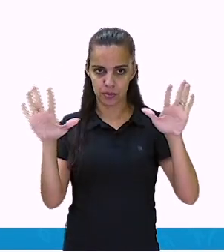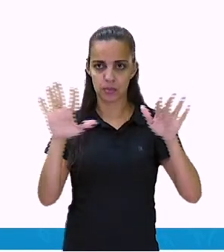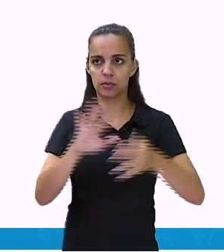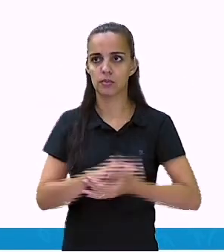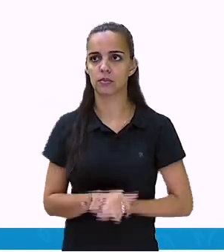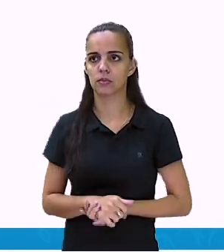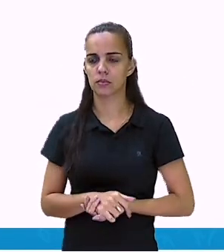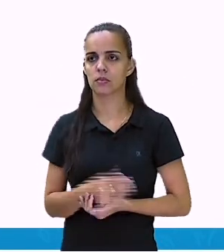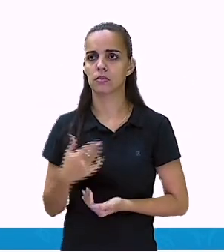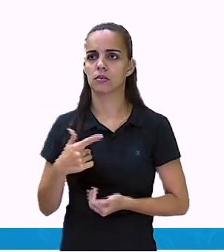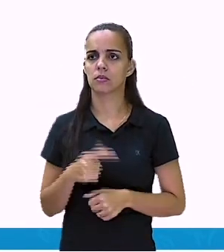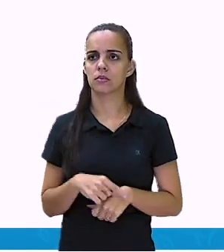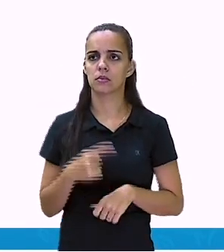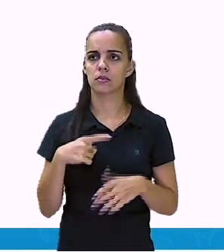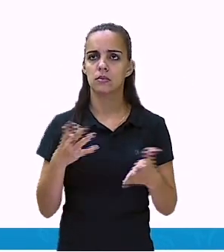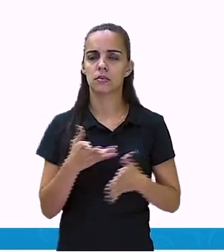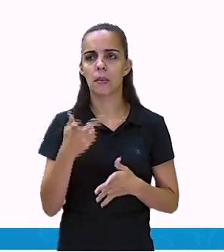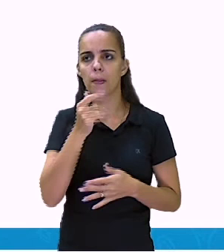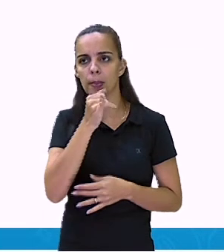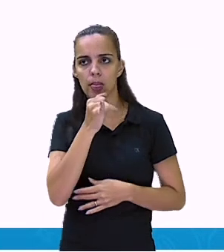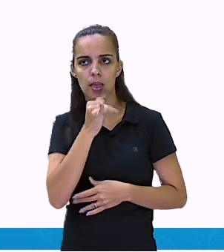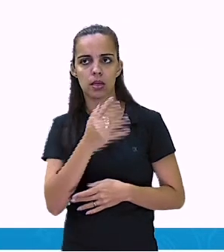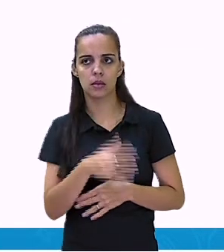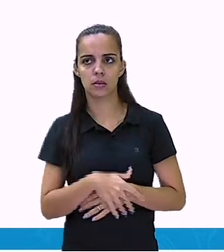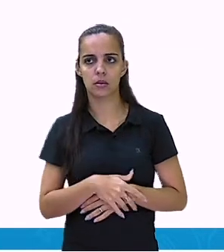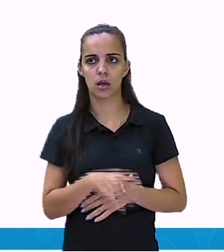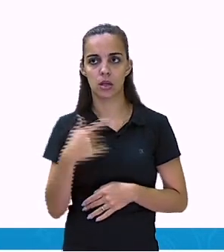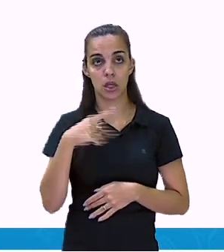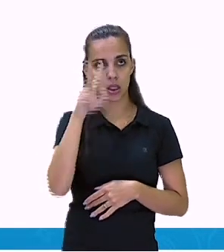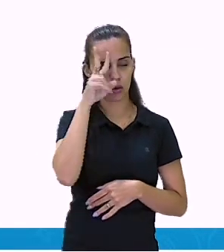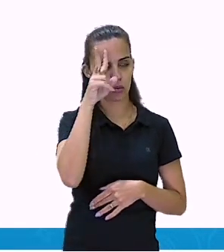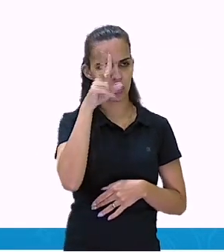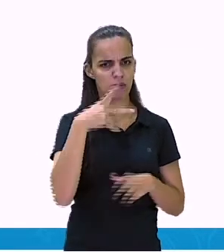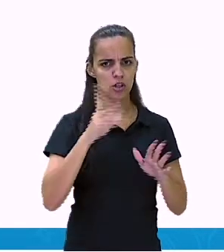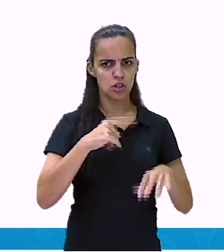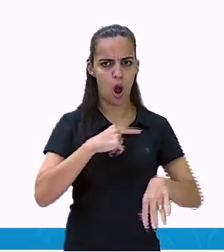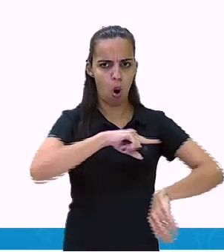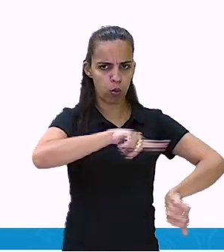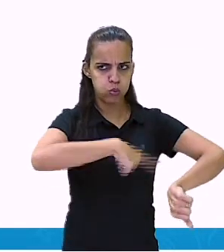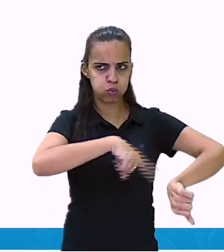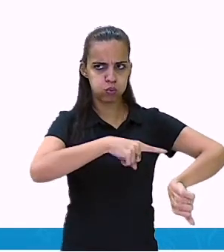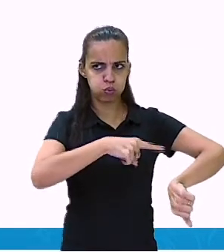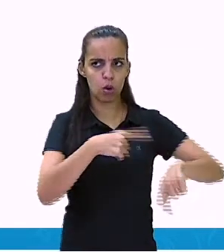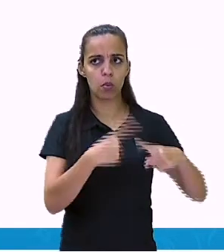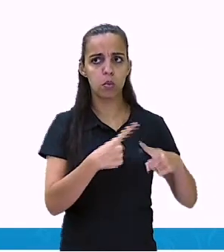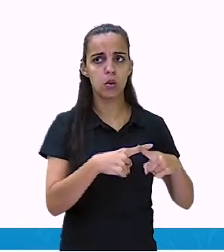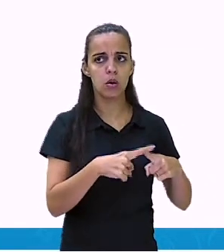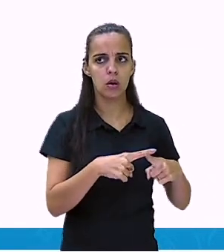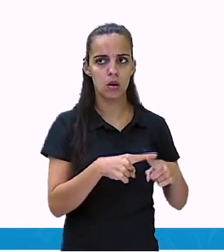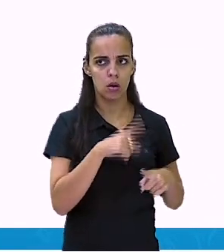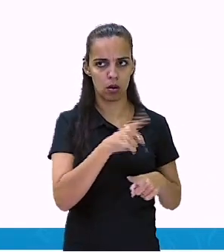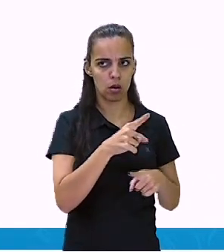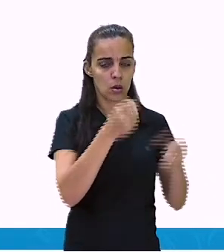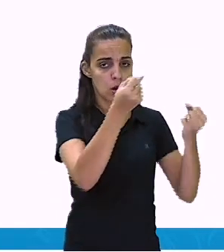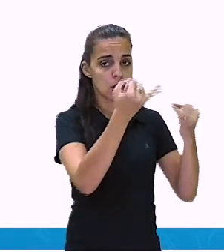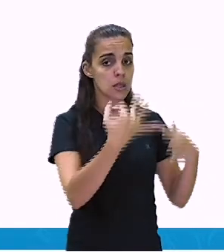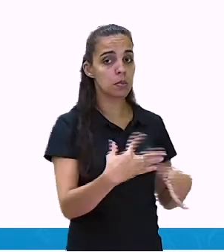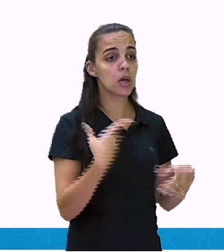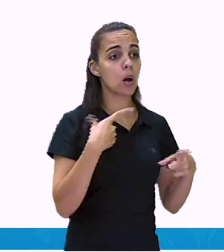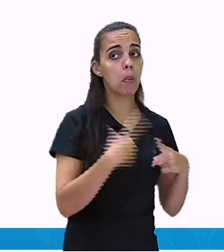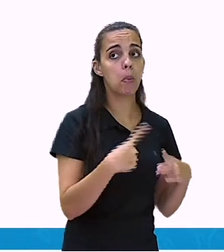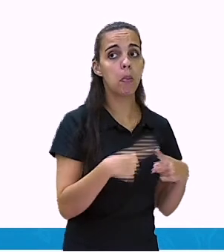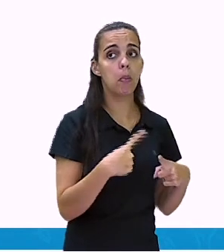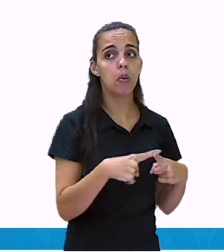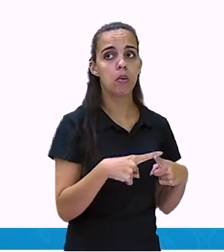Ó, você vai usar na segunda-feira tantas horas. Mas por quê? Aí você explica para o seu filho o porquê. Não